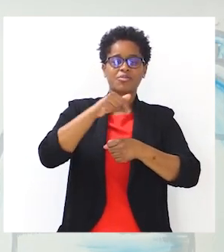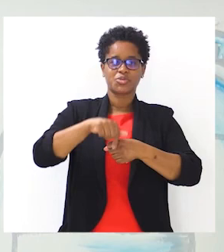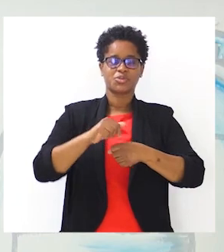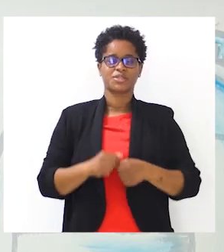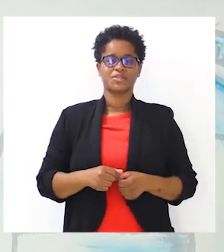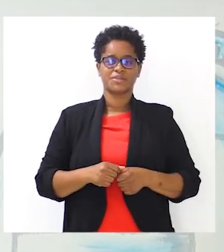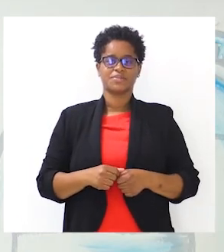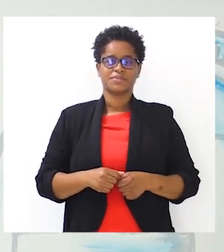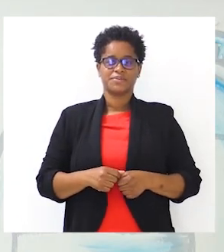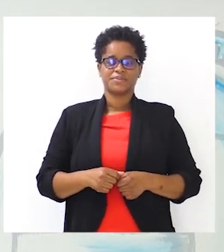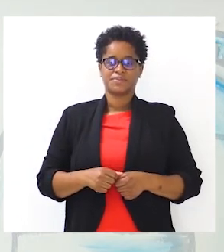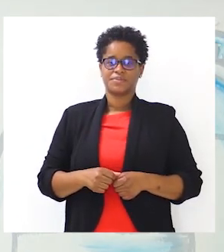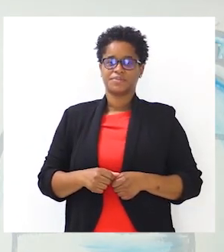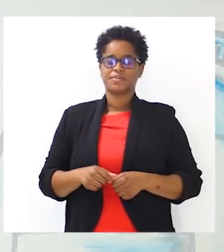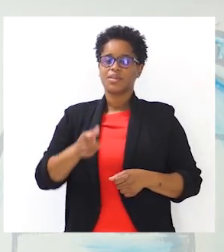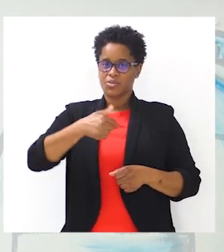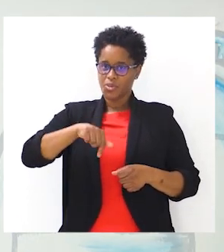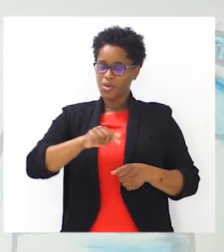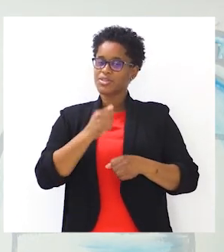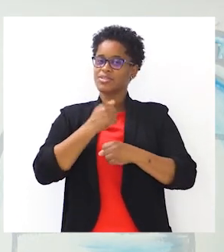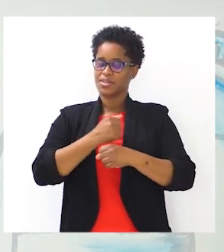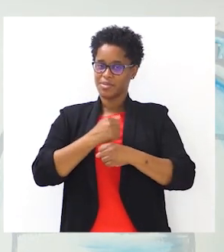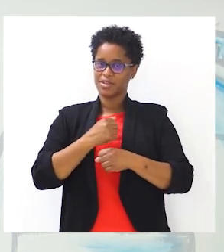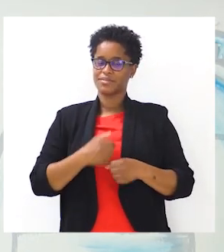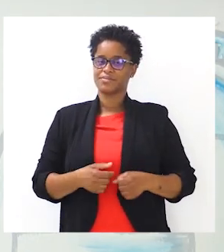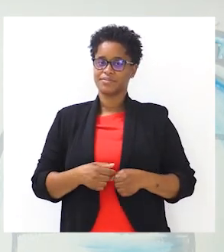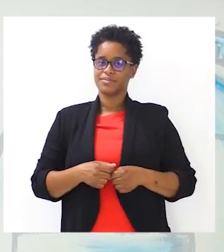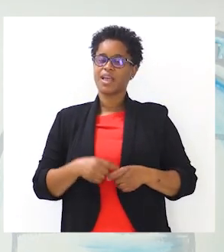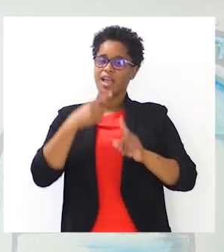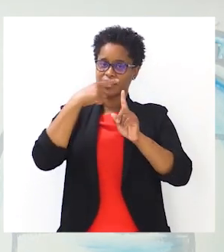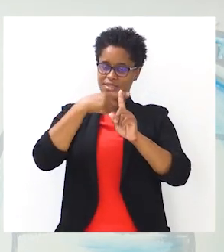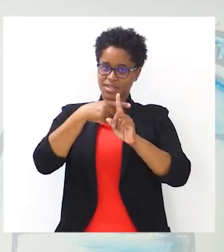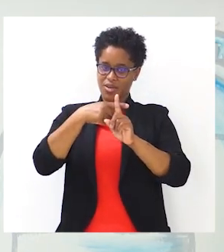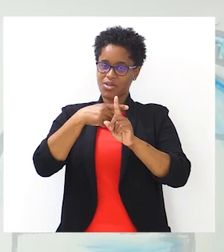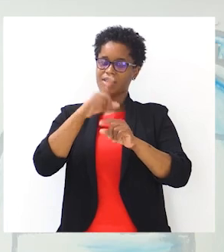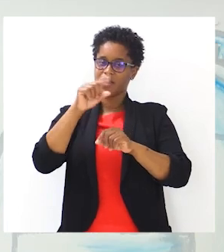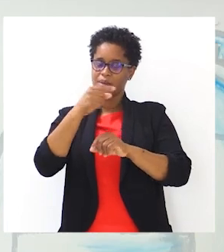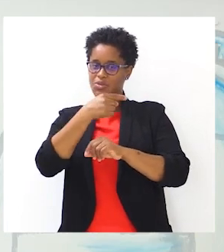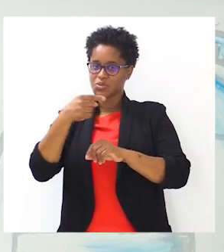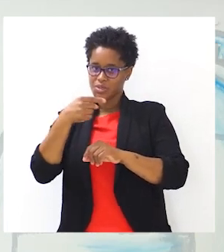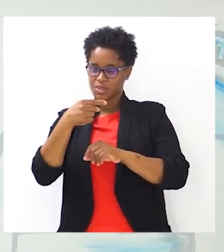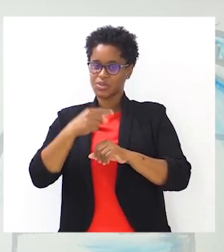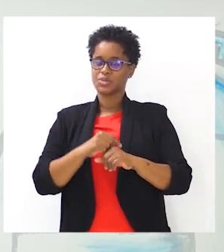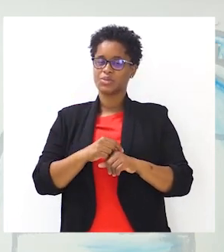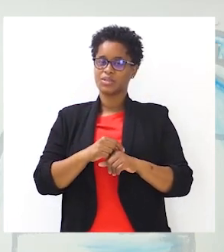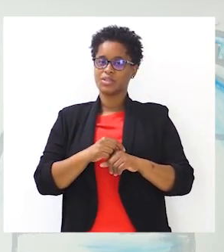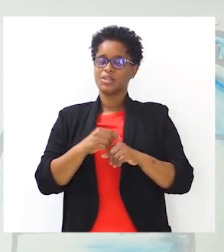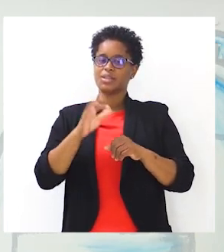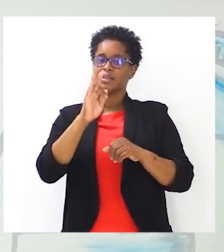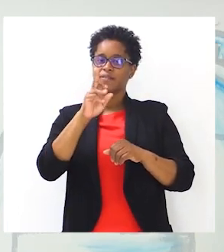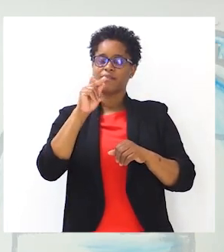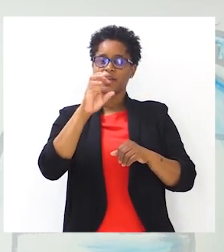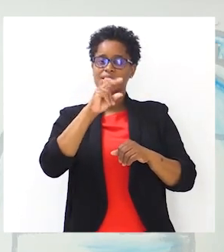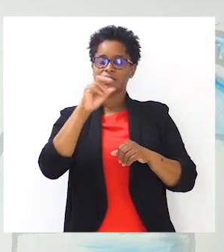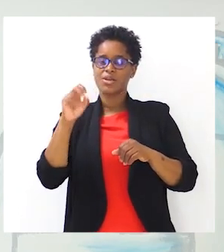hoje? Nós trabalhamos adição e subtração de